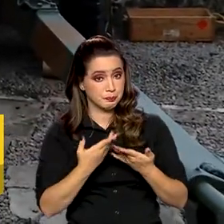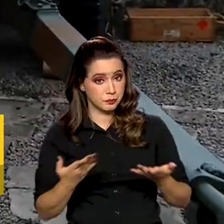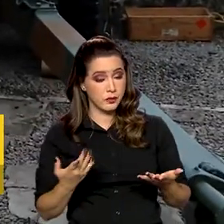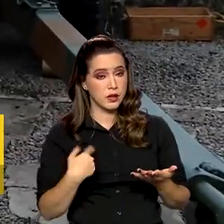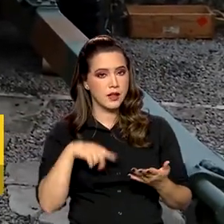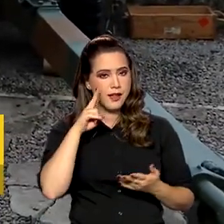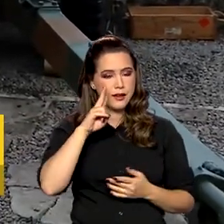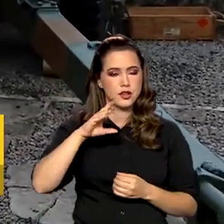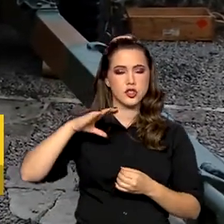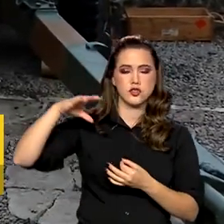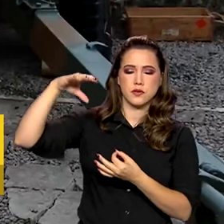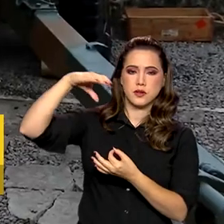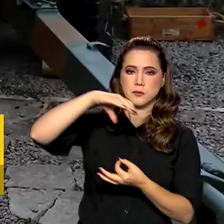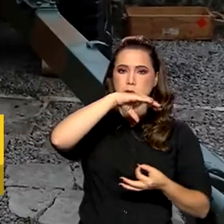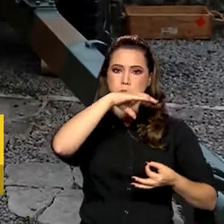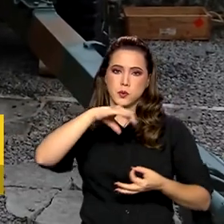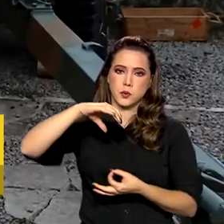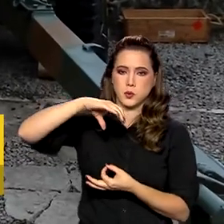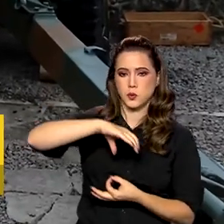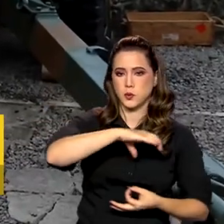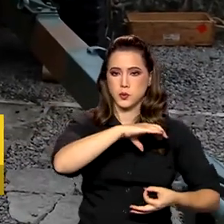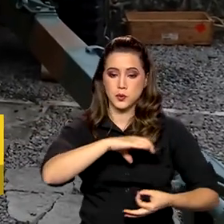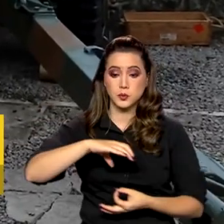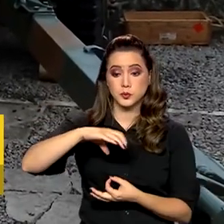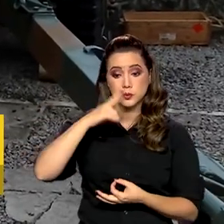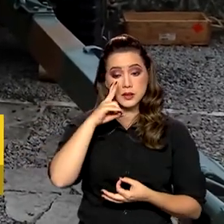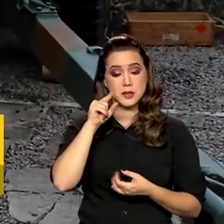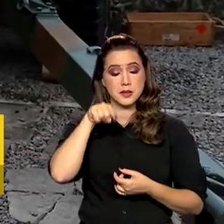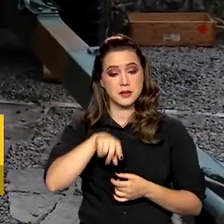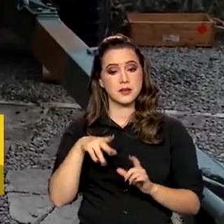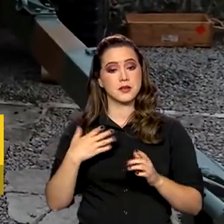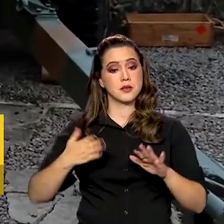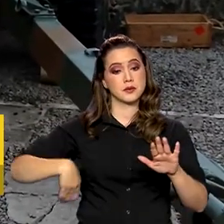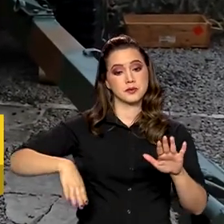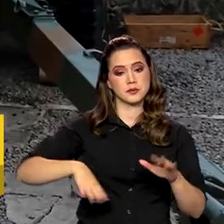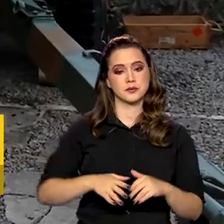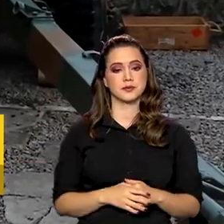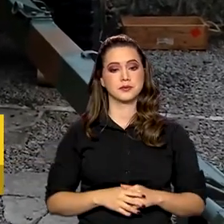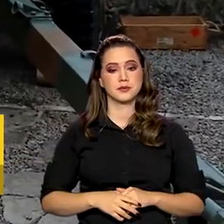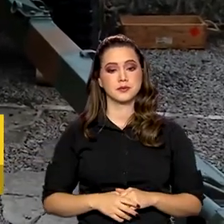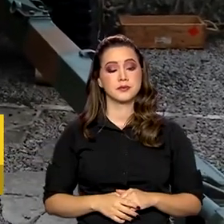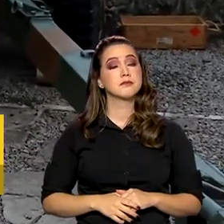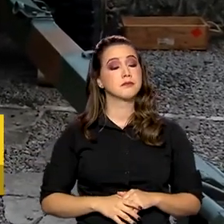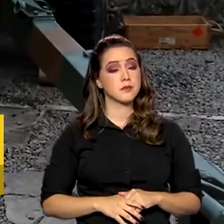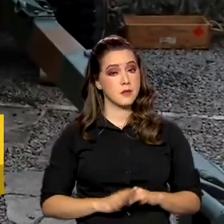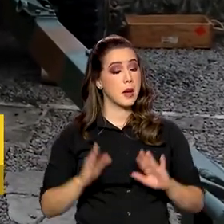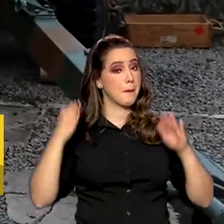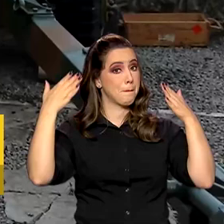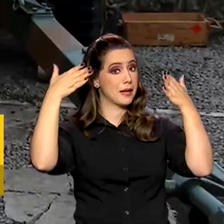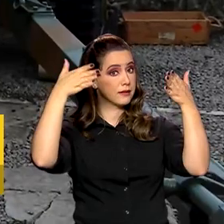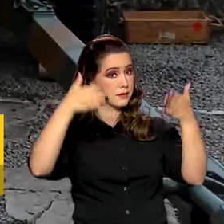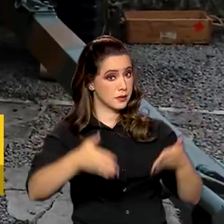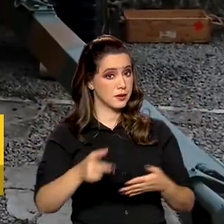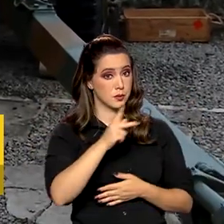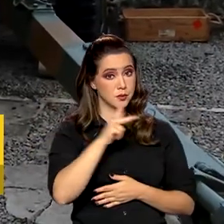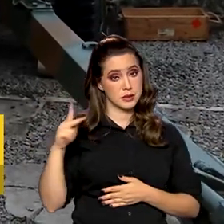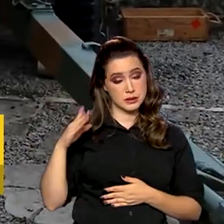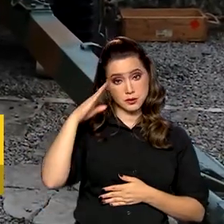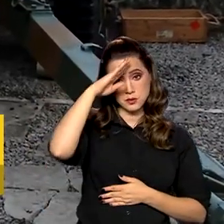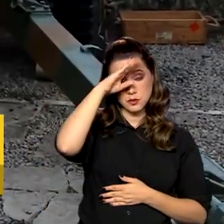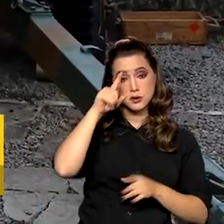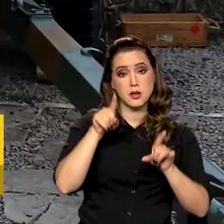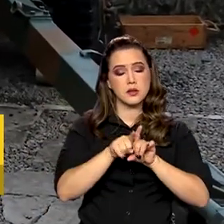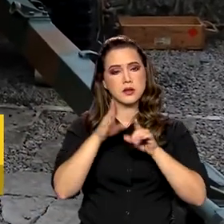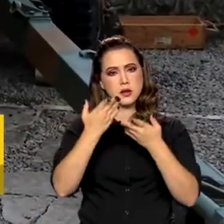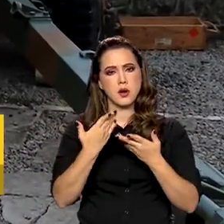de salto de paraquedistas com aterrissagem aqui na Praia de Copacabana. A participação do presidente Jair